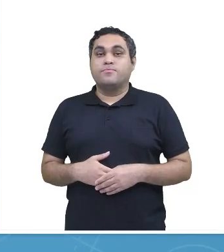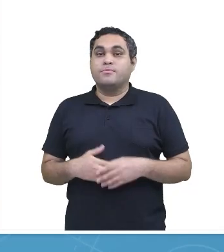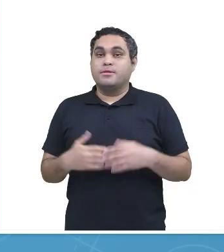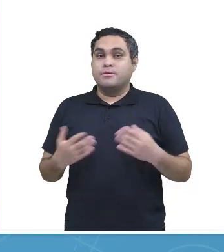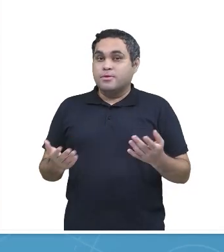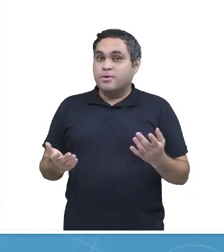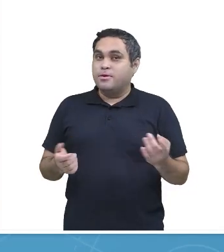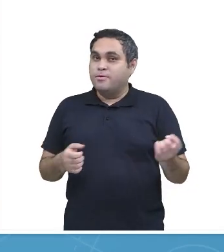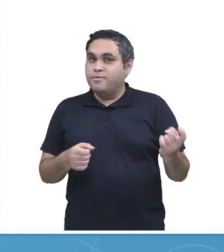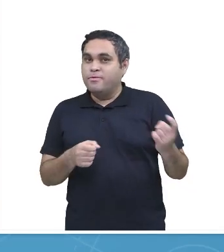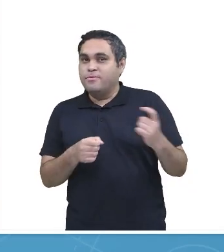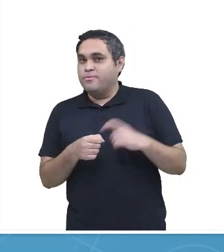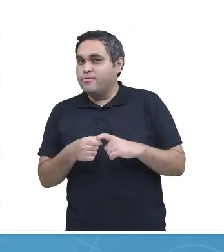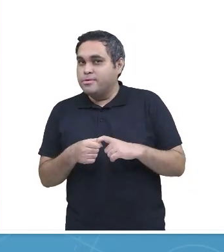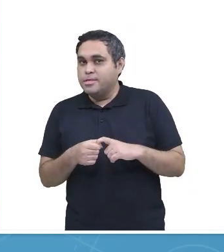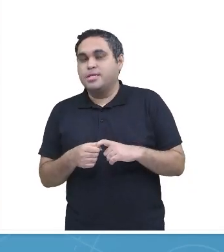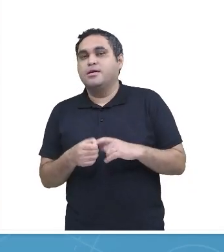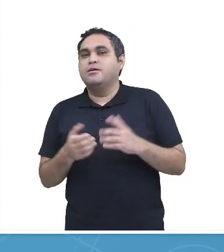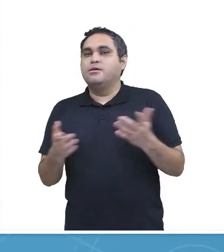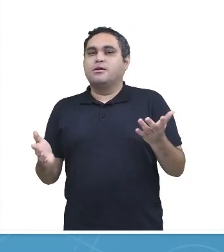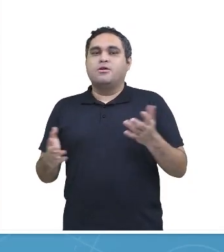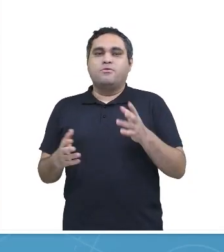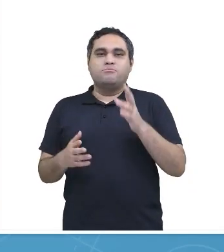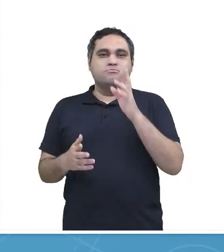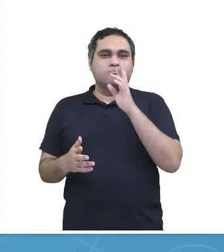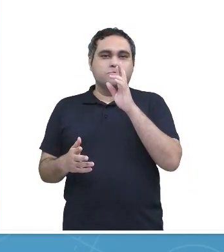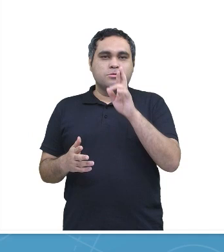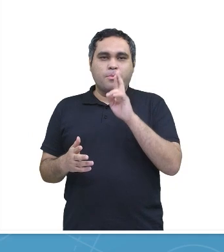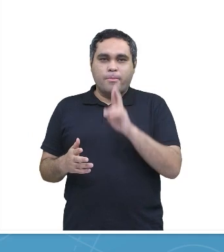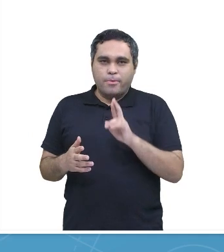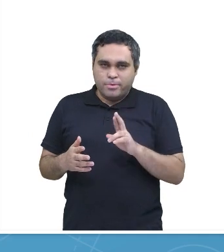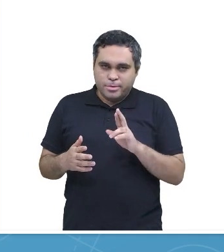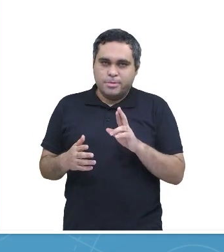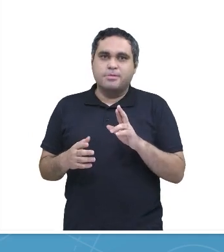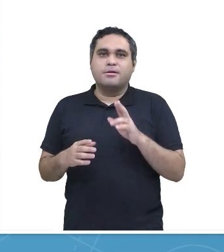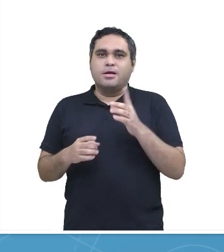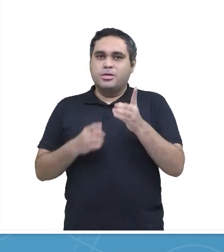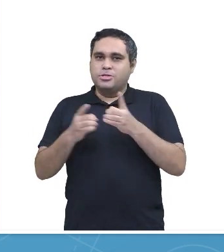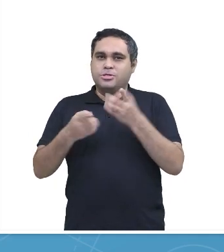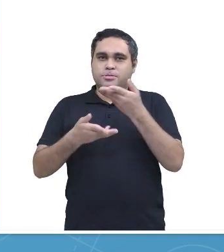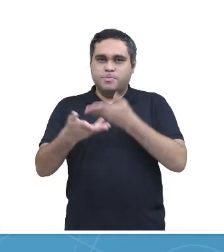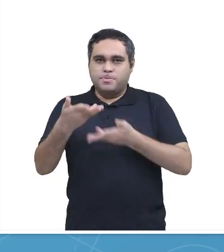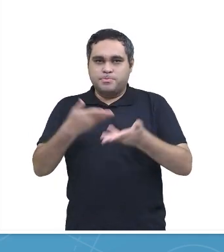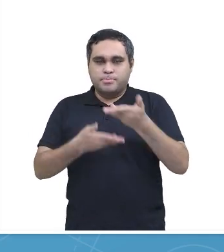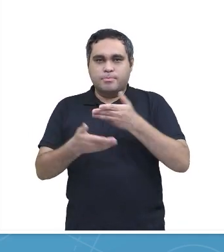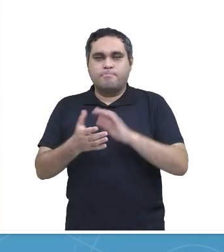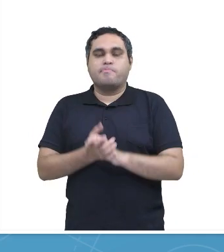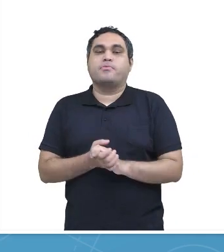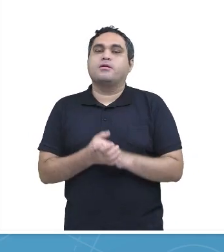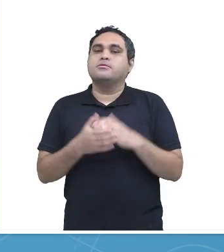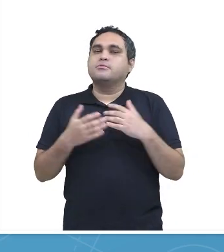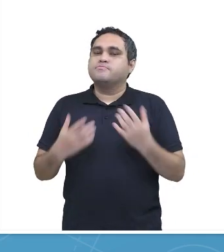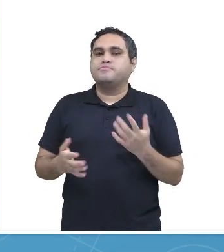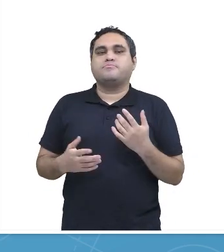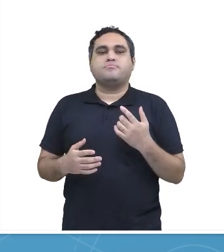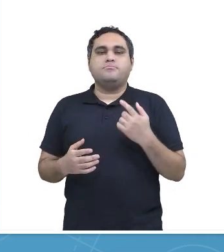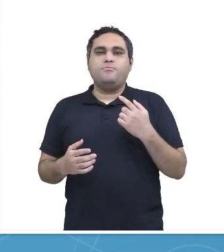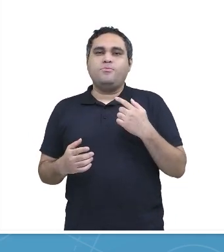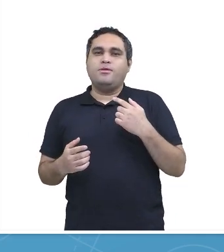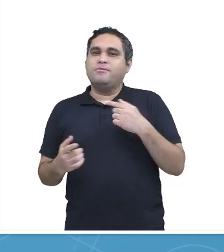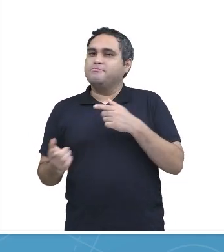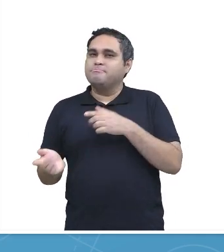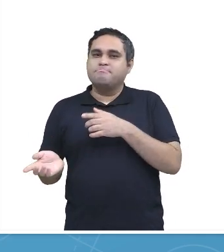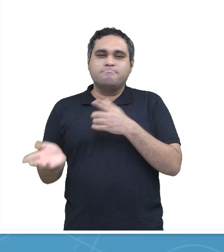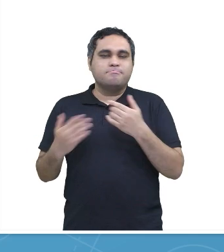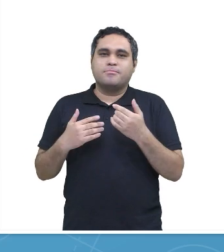Estamos de volta e agora vamos corrigir aí a nossa DLI, certo? Então é o seguinte, acompanhe junto comigo